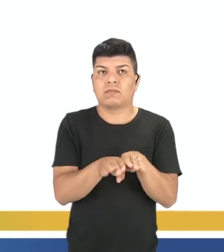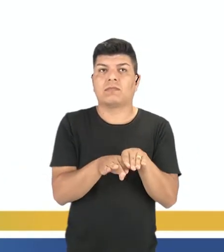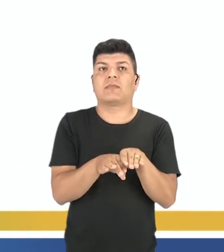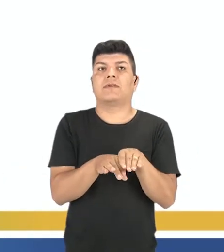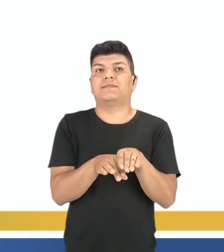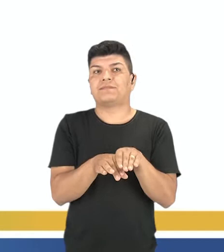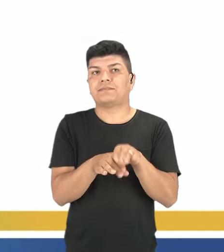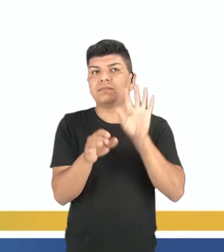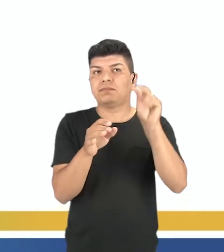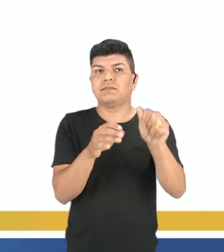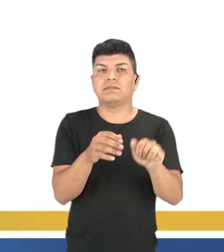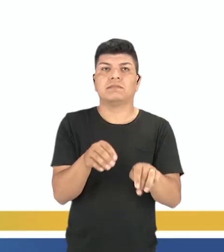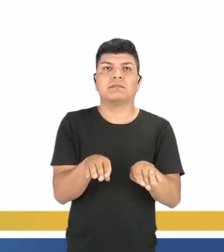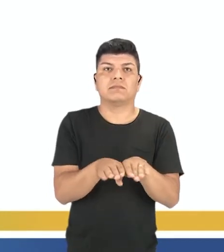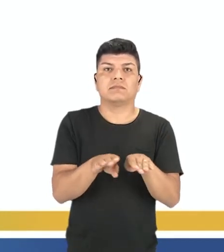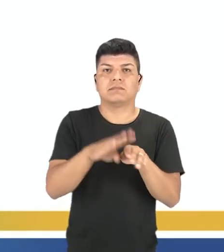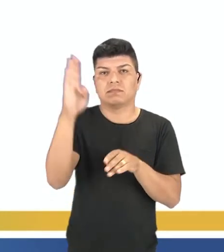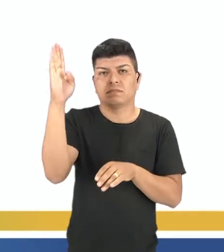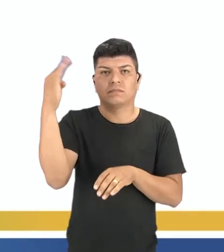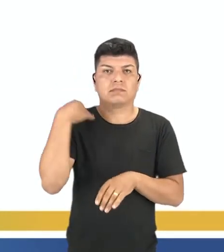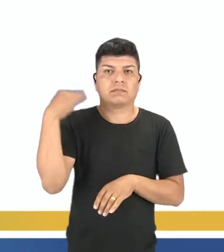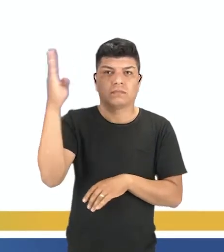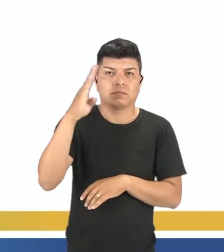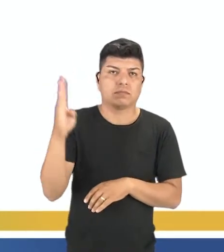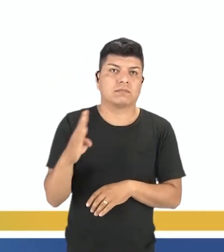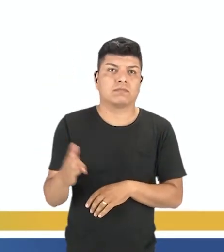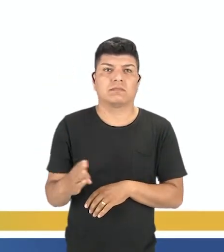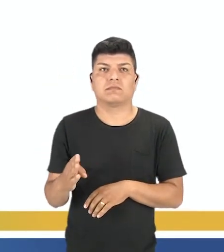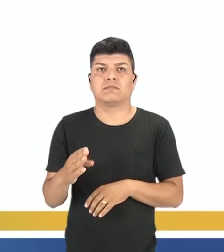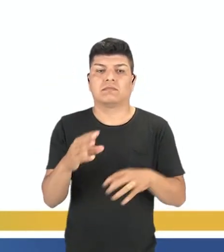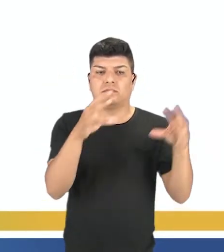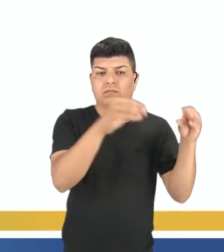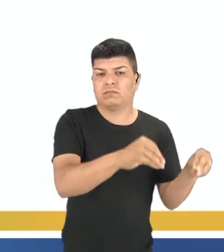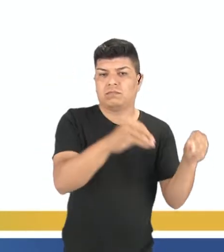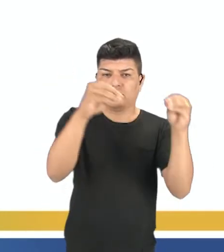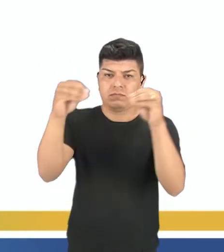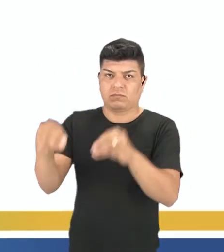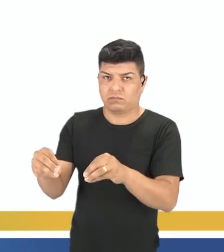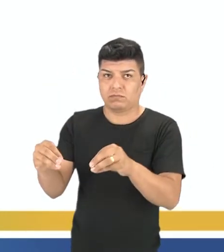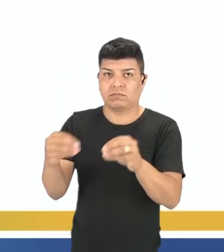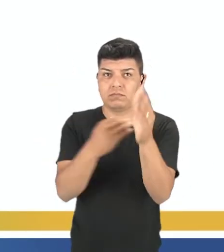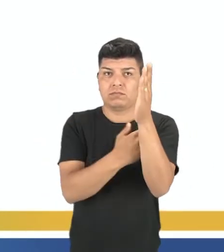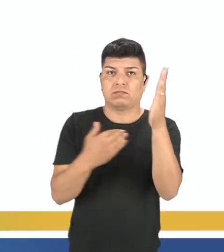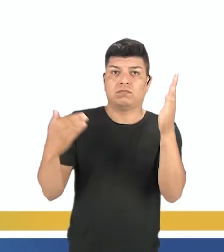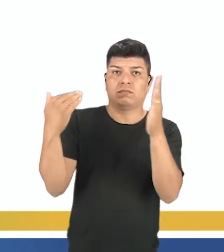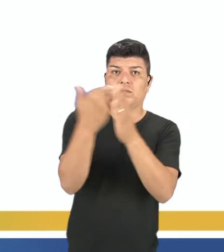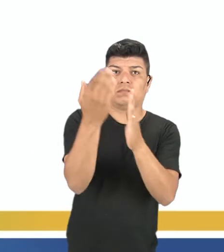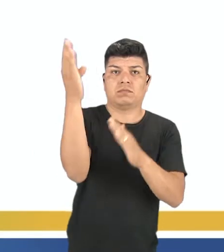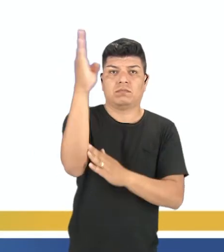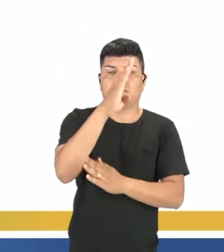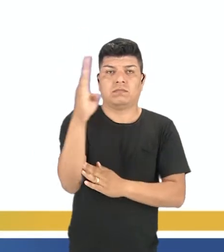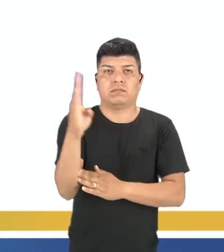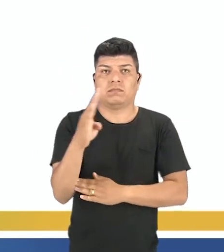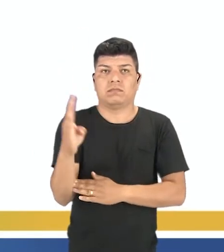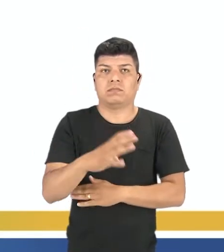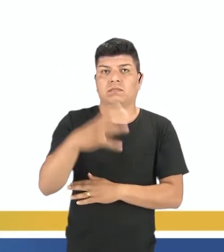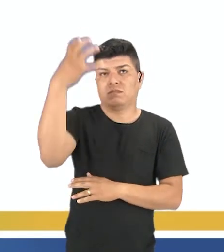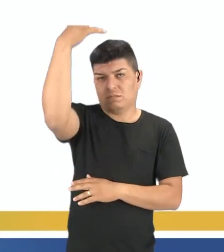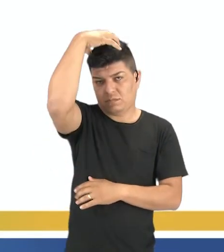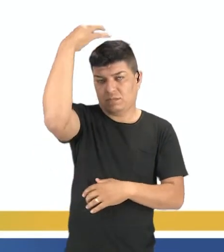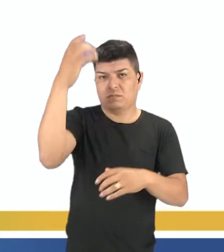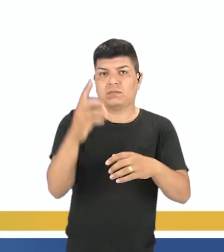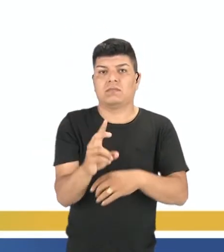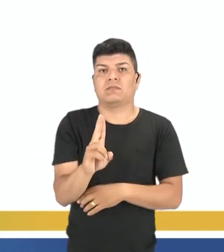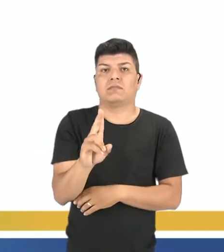né? Fundação Banco Brasil, Biblioteca Real trocando de local, elevando o Brasil ao Reino